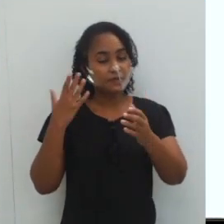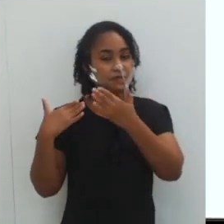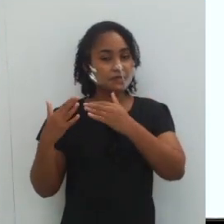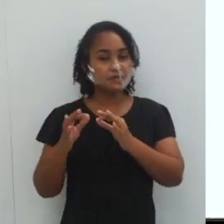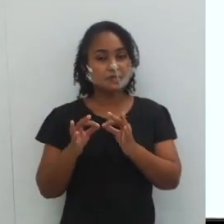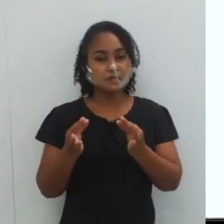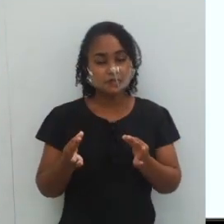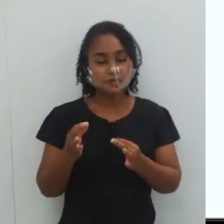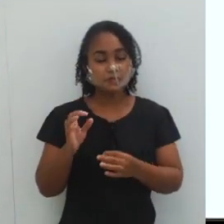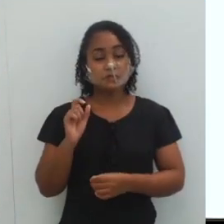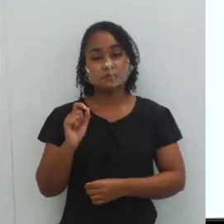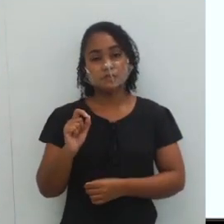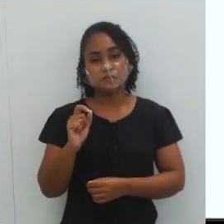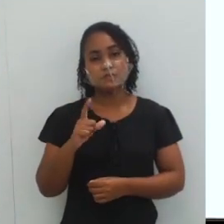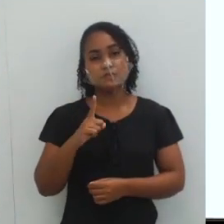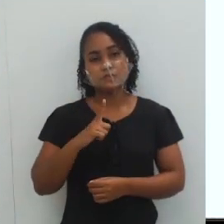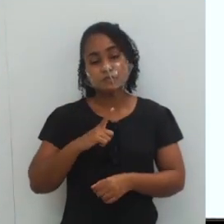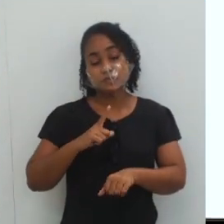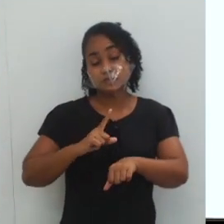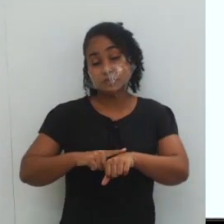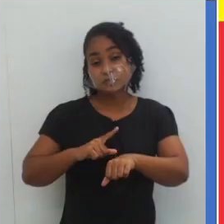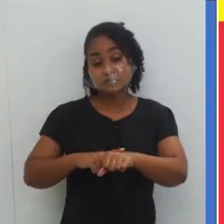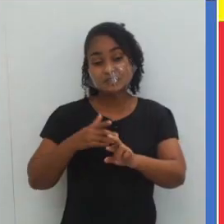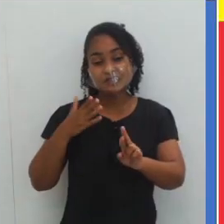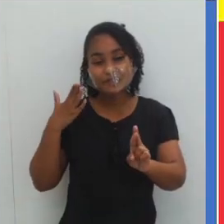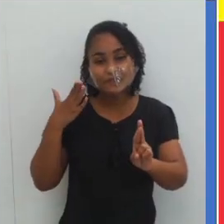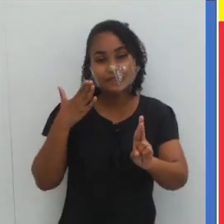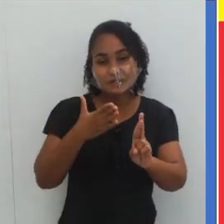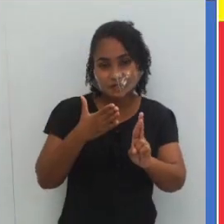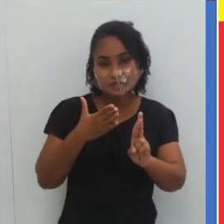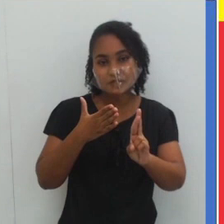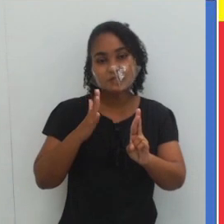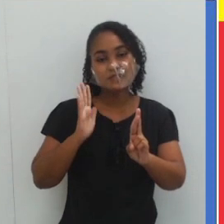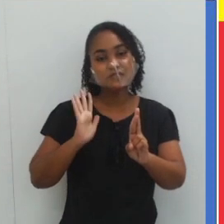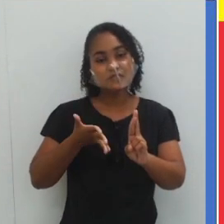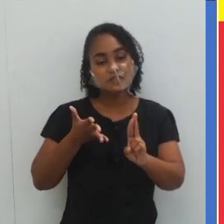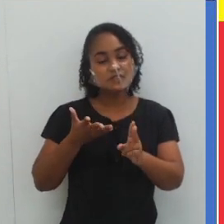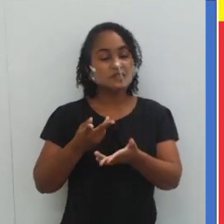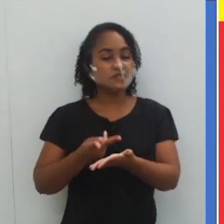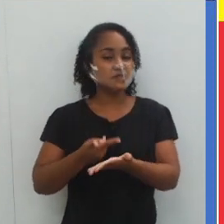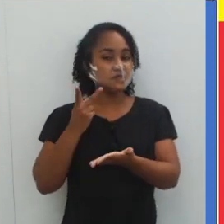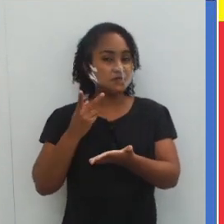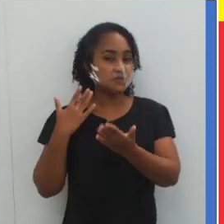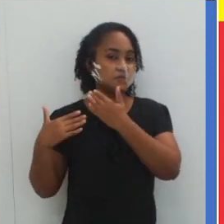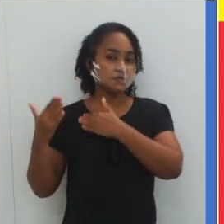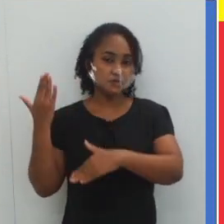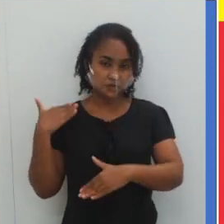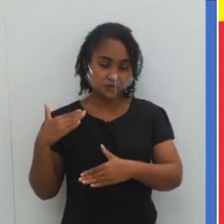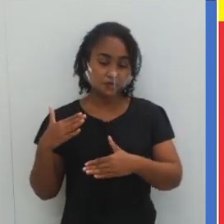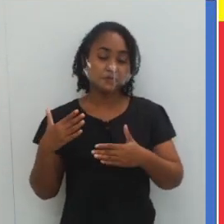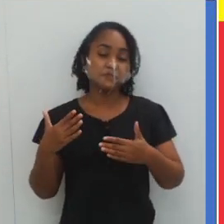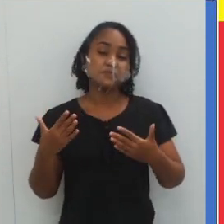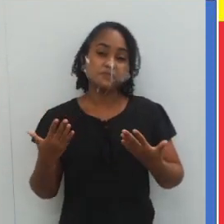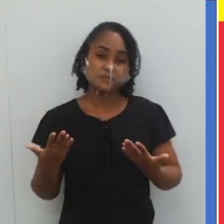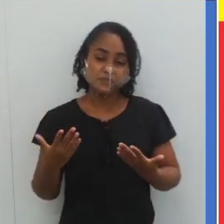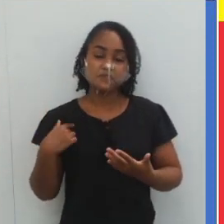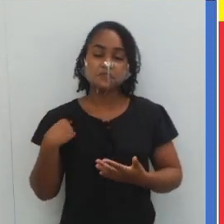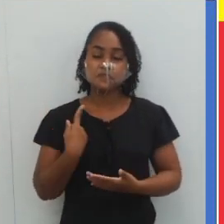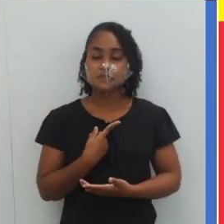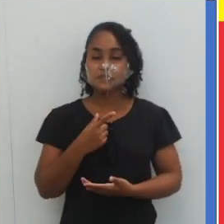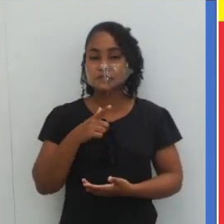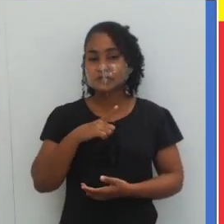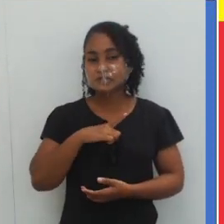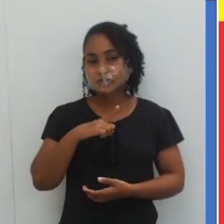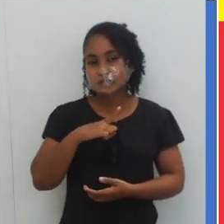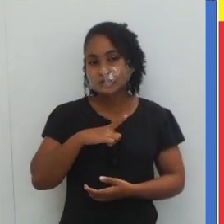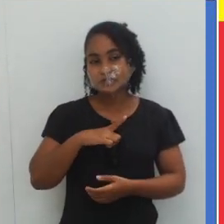Simple Past, nós falamos que é um tempo que se refere a ações terminadas lá no passado. E aí nós